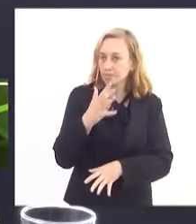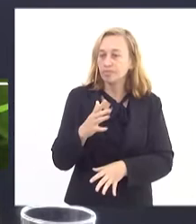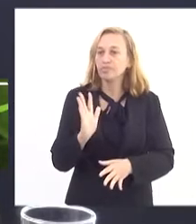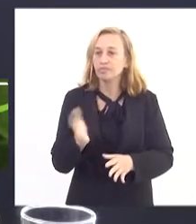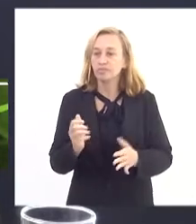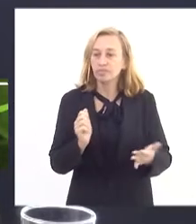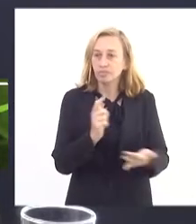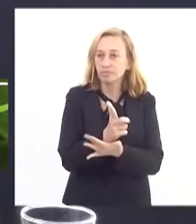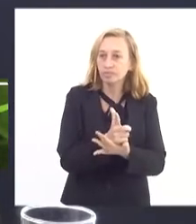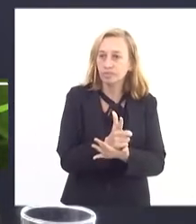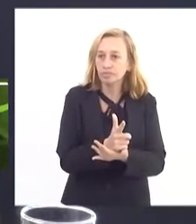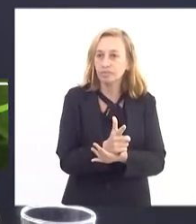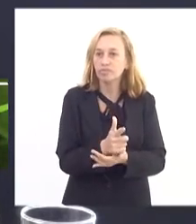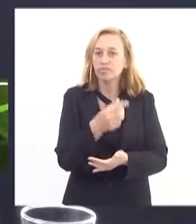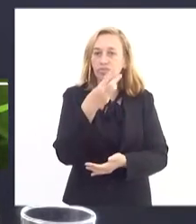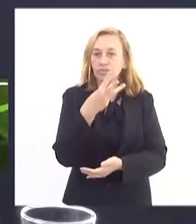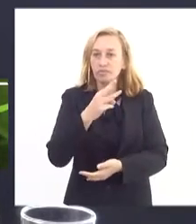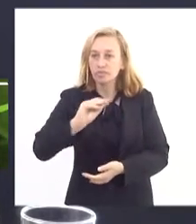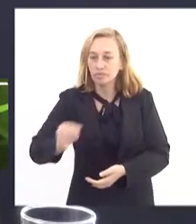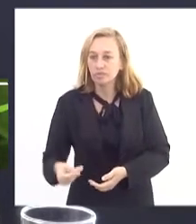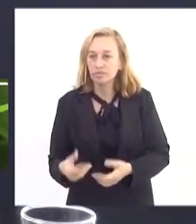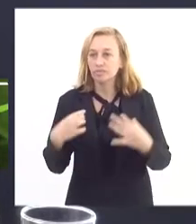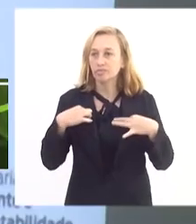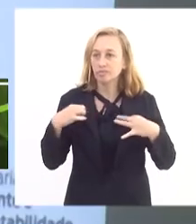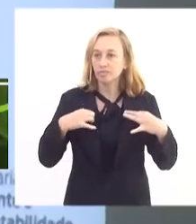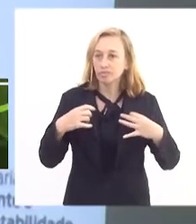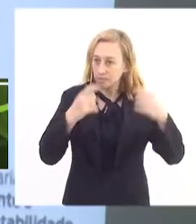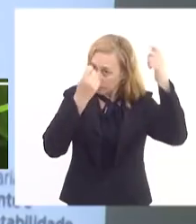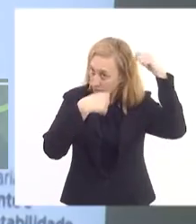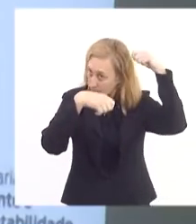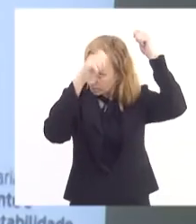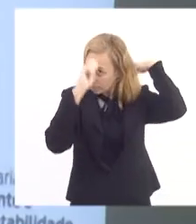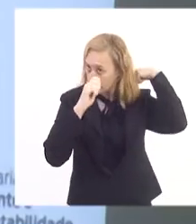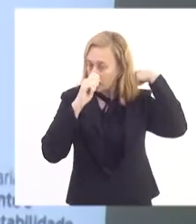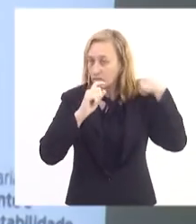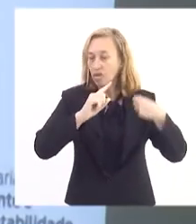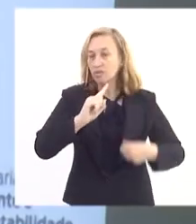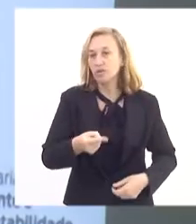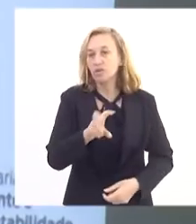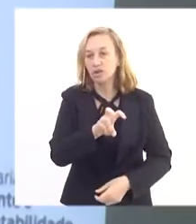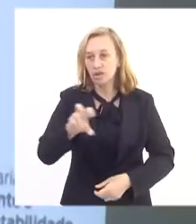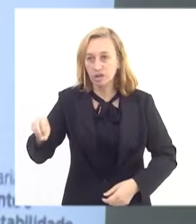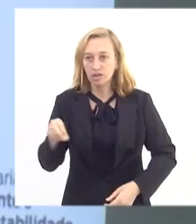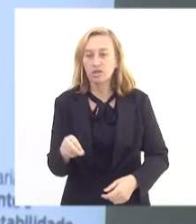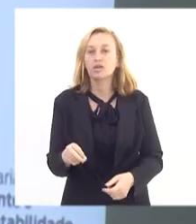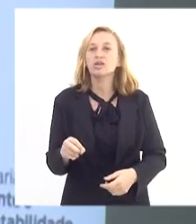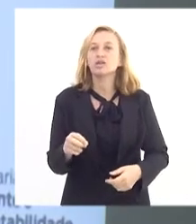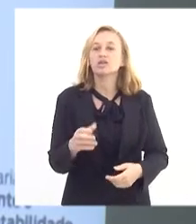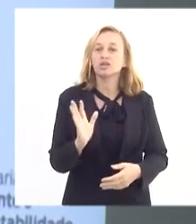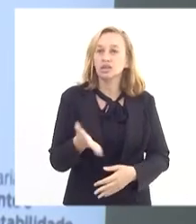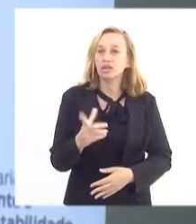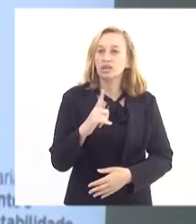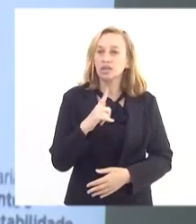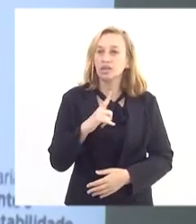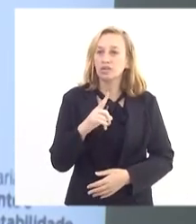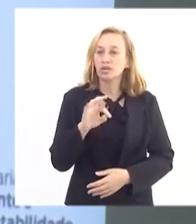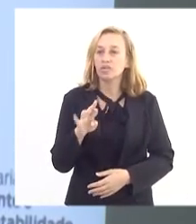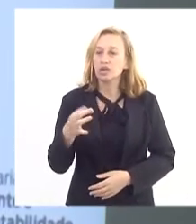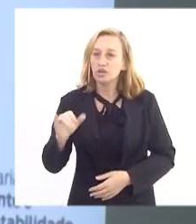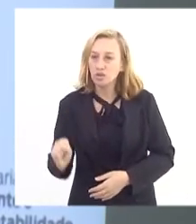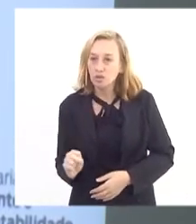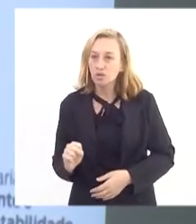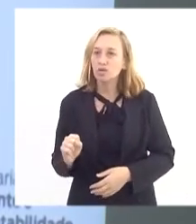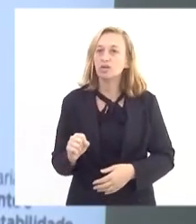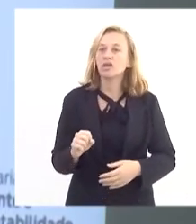compramos 3 mil camisas, 1.500 bonés, já temos 70 impressoras para os núcleos, material de biometria